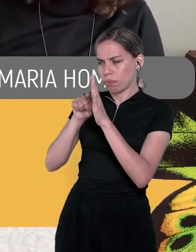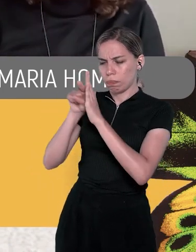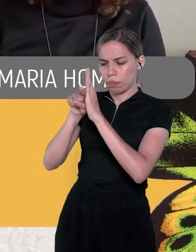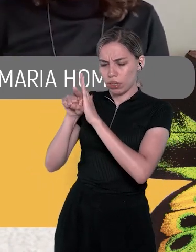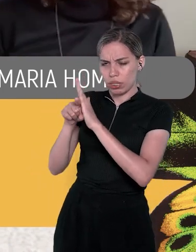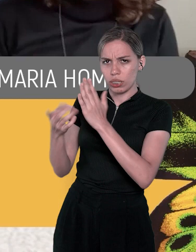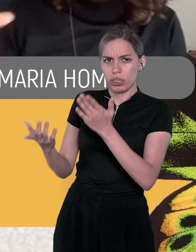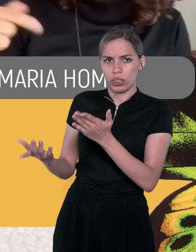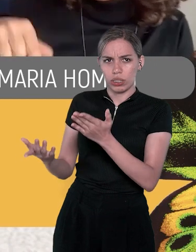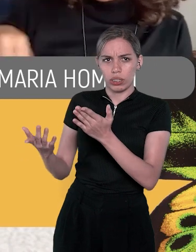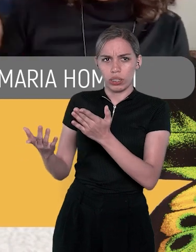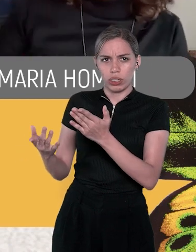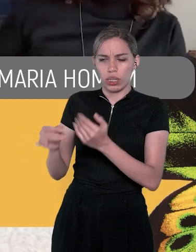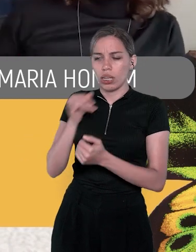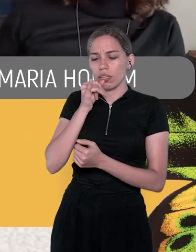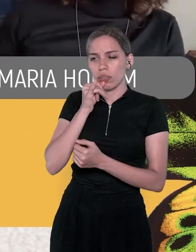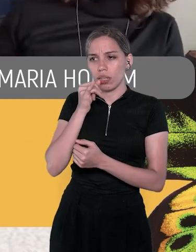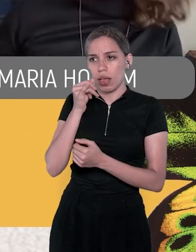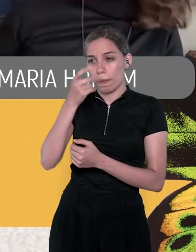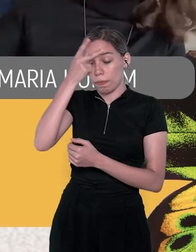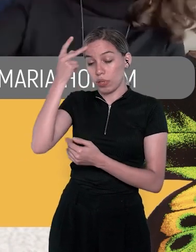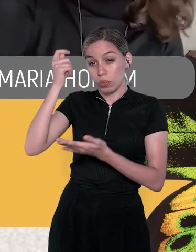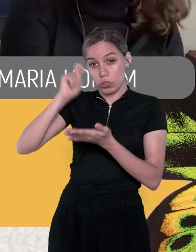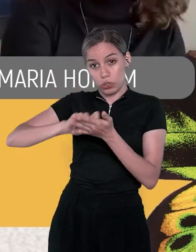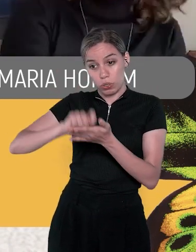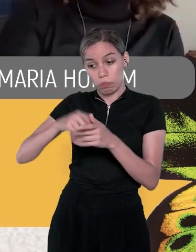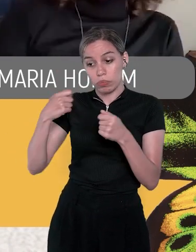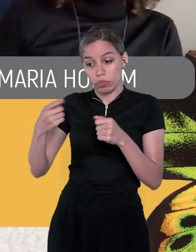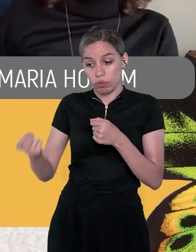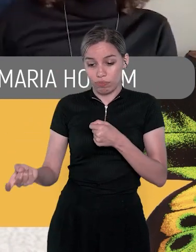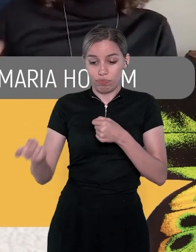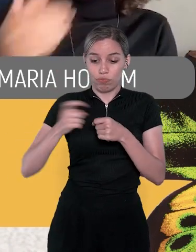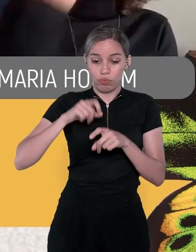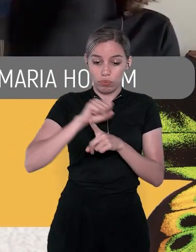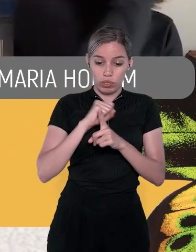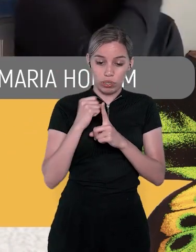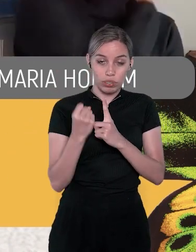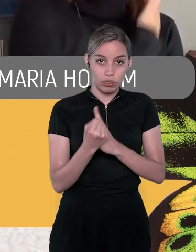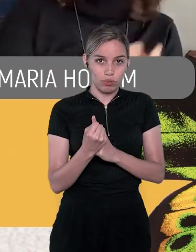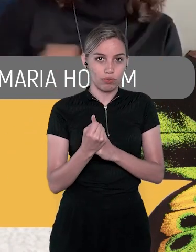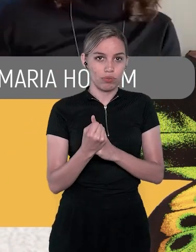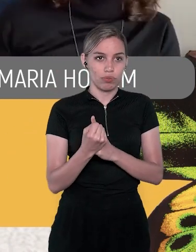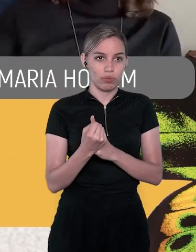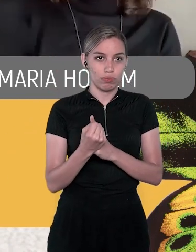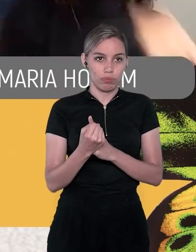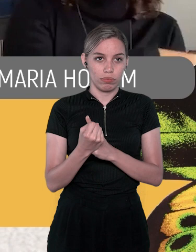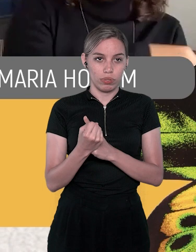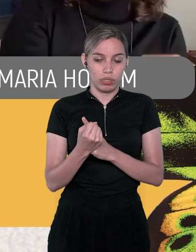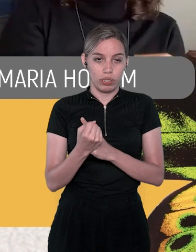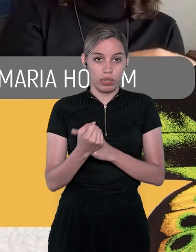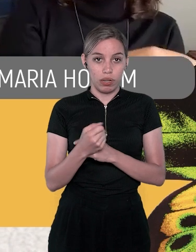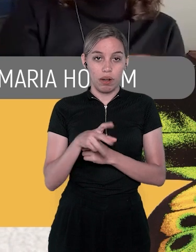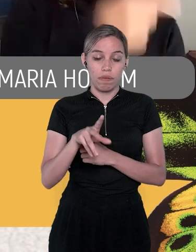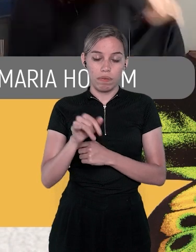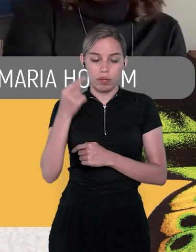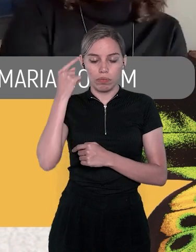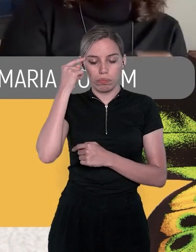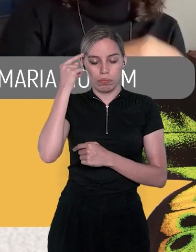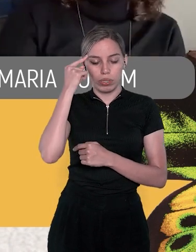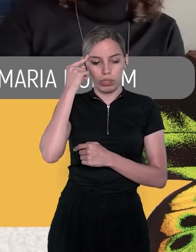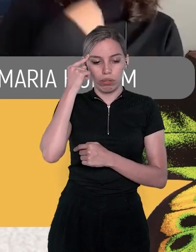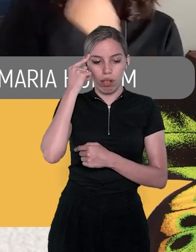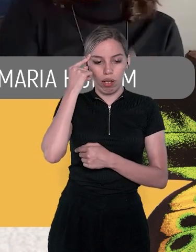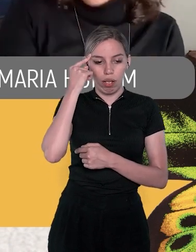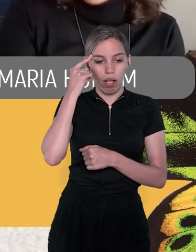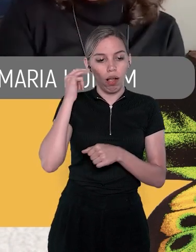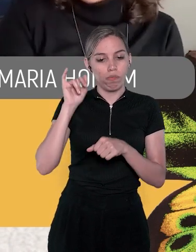né? O escritor tem que voltar para a sociologia. Aí ele vai inventar um jeito